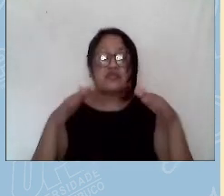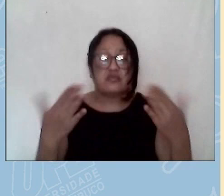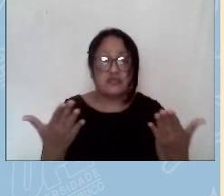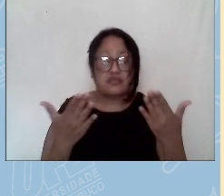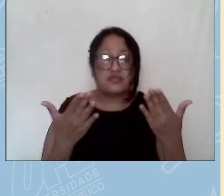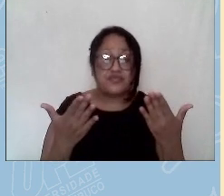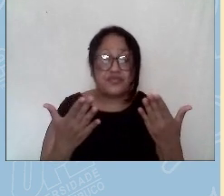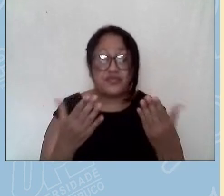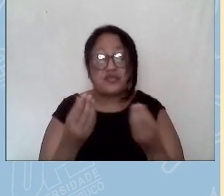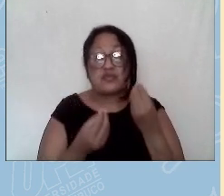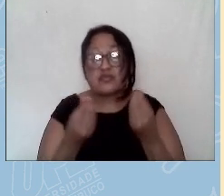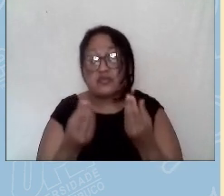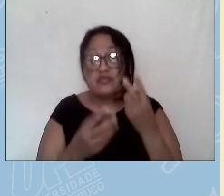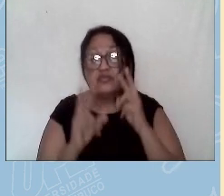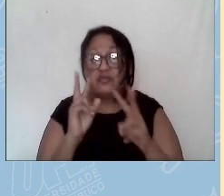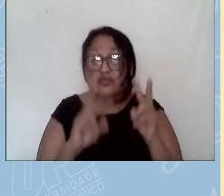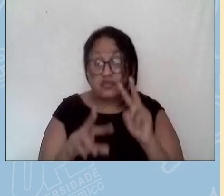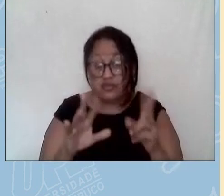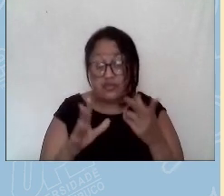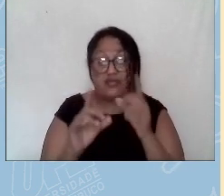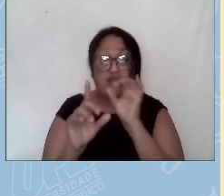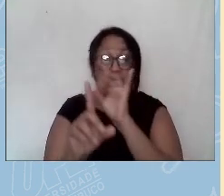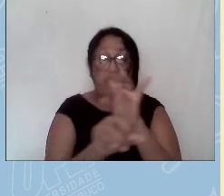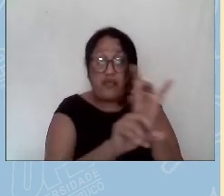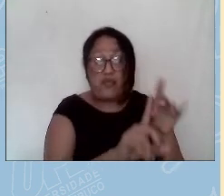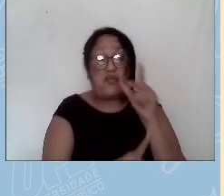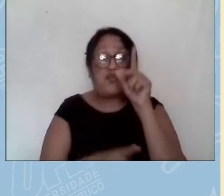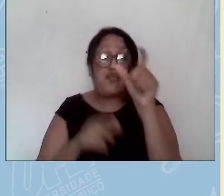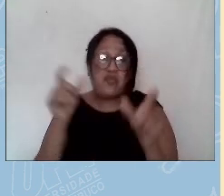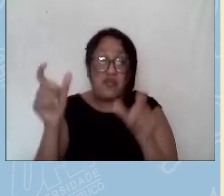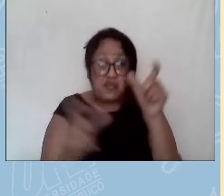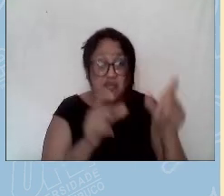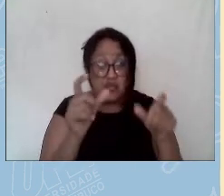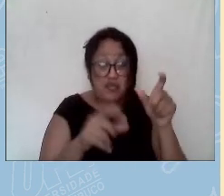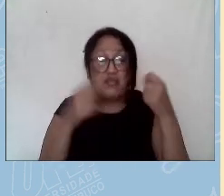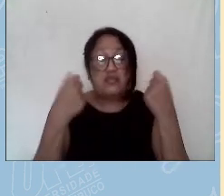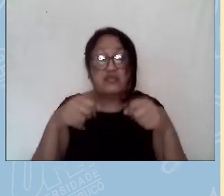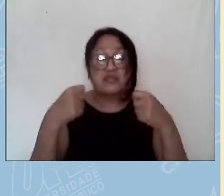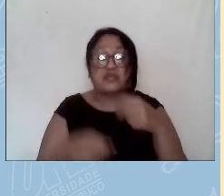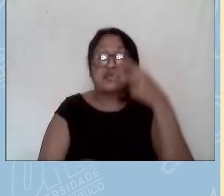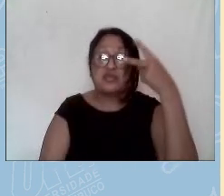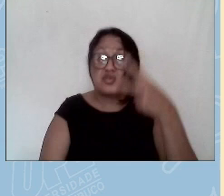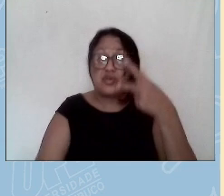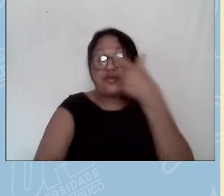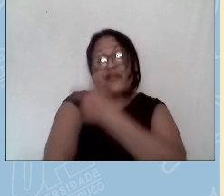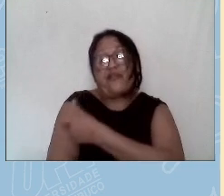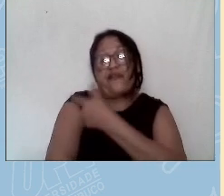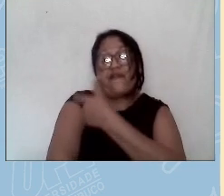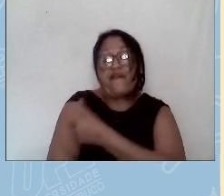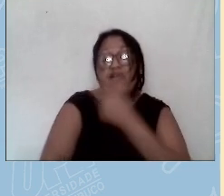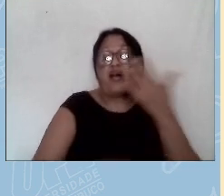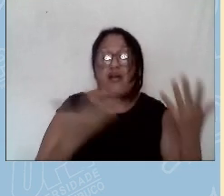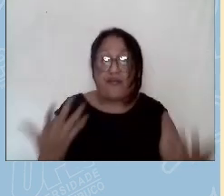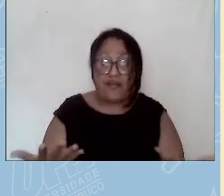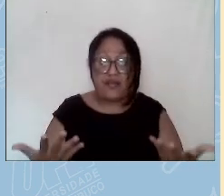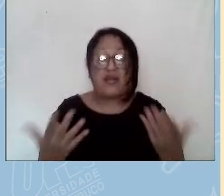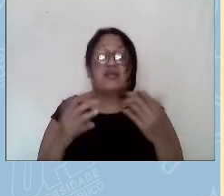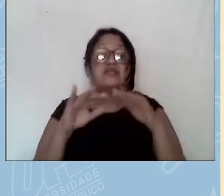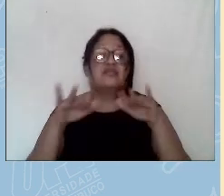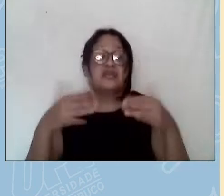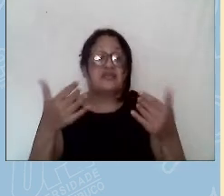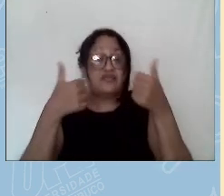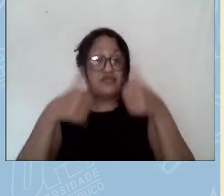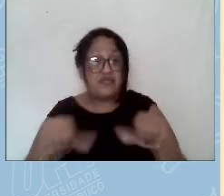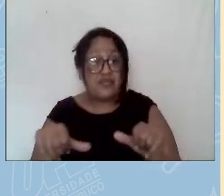considerando que cada indivíduo deve receber duas doses da vacina CoronaVac para ficar